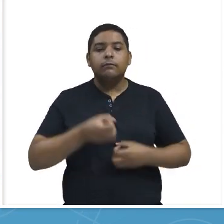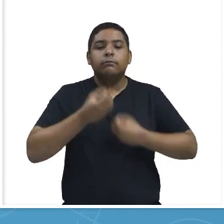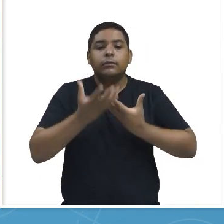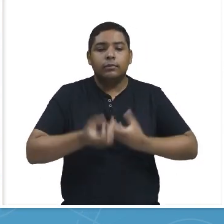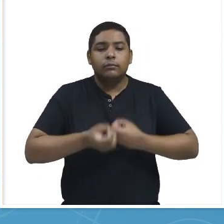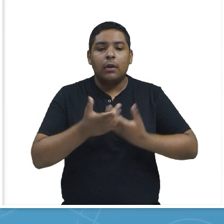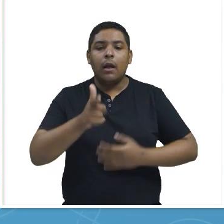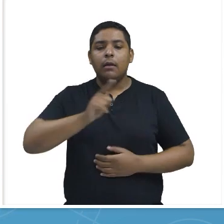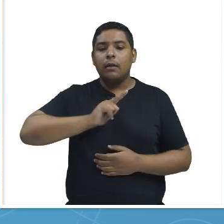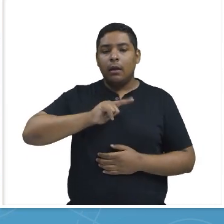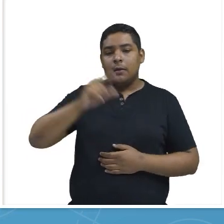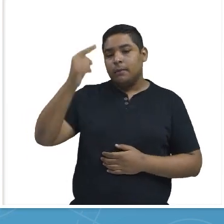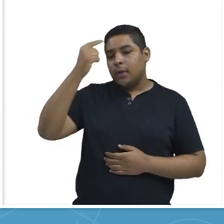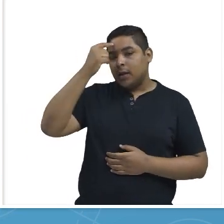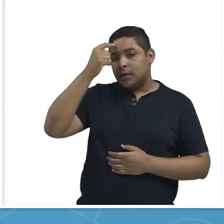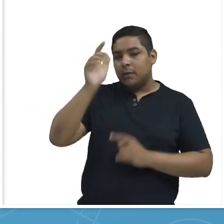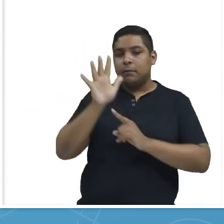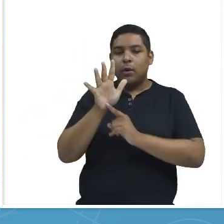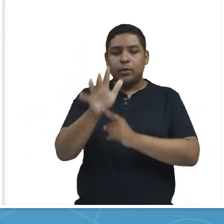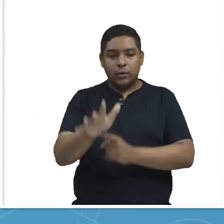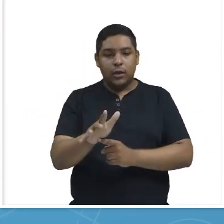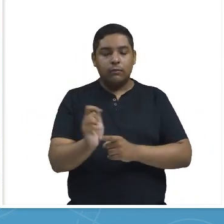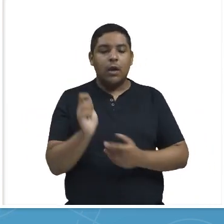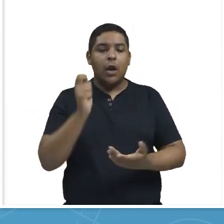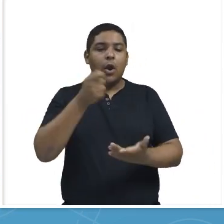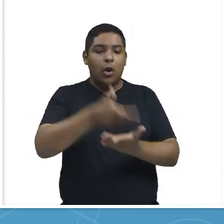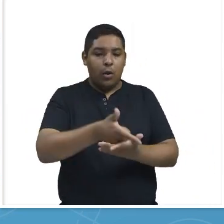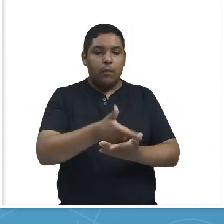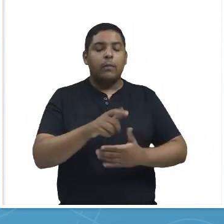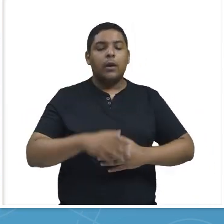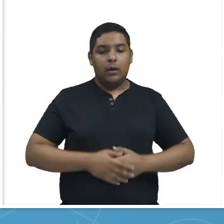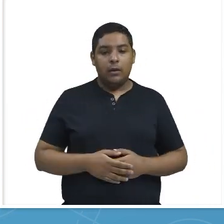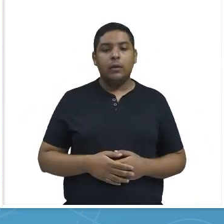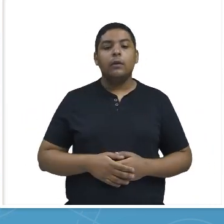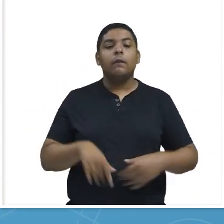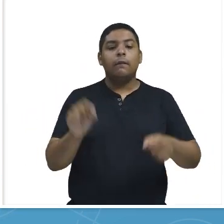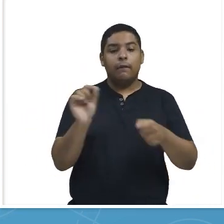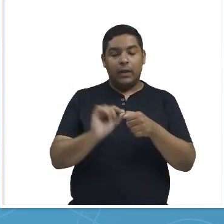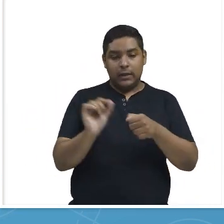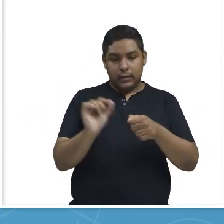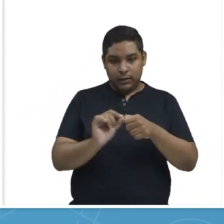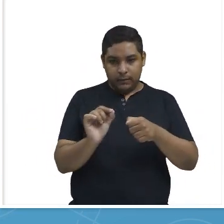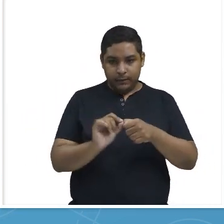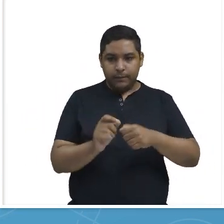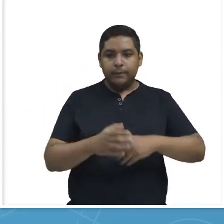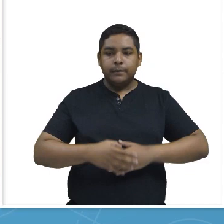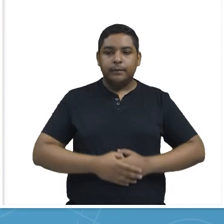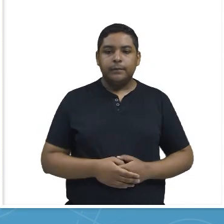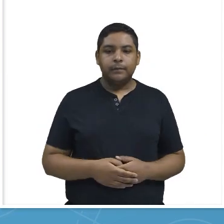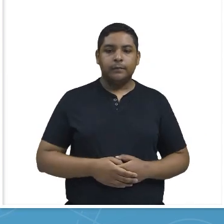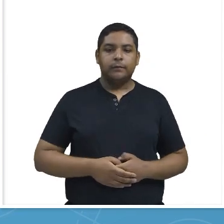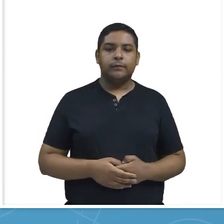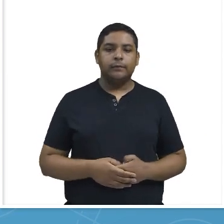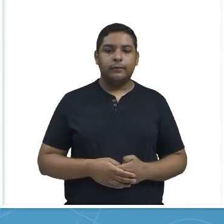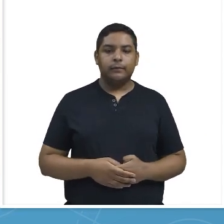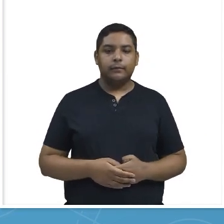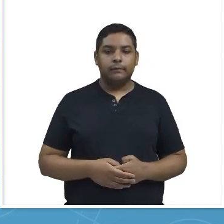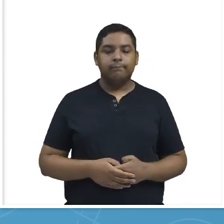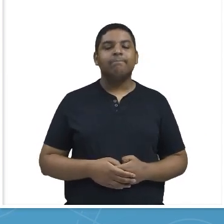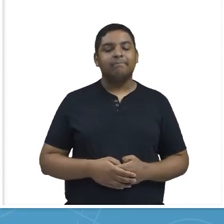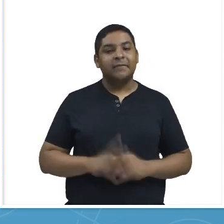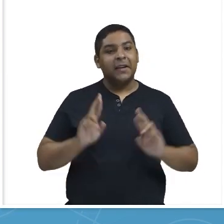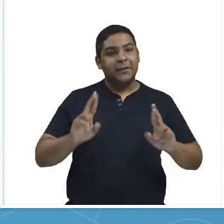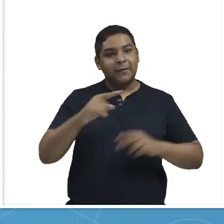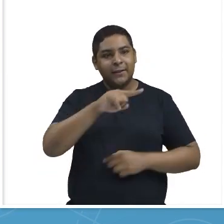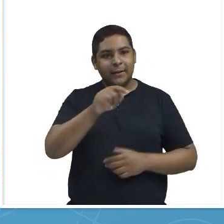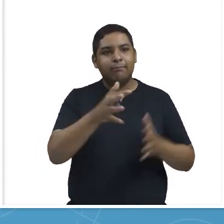pensar, show, mostrar, buy, comprar e do, fazer. Bem, espero que vocês tenham